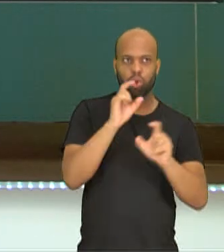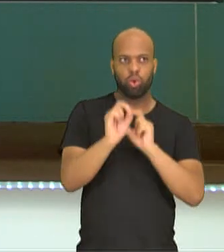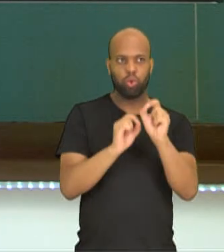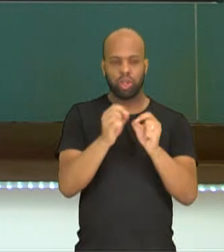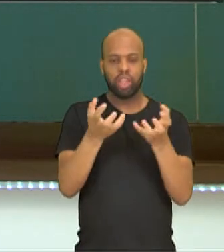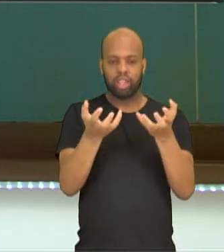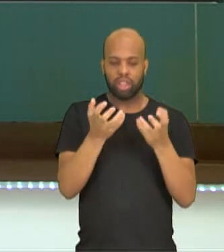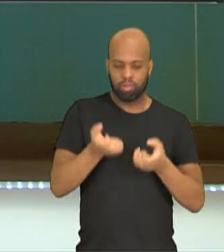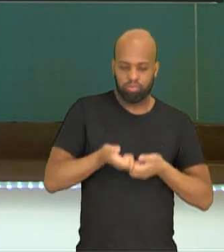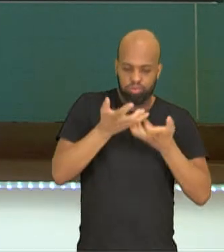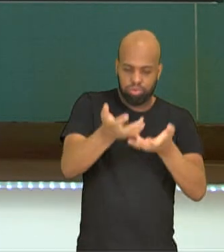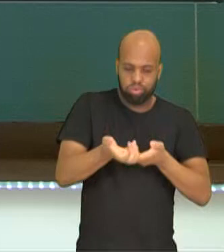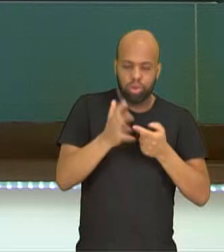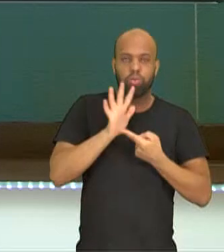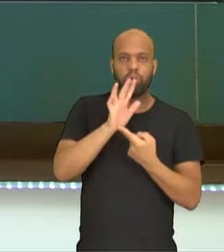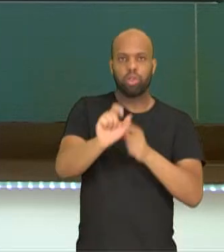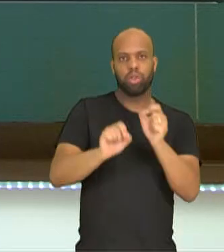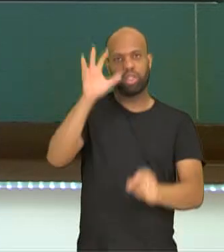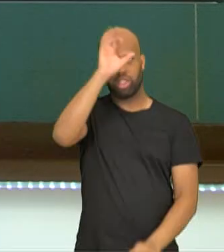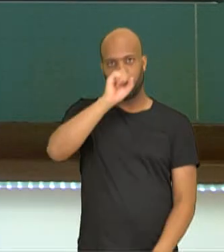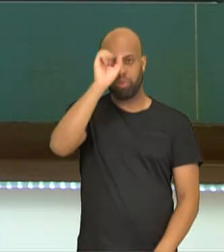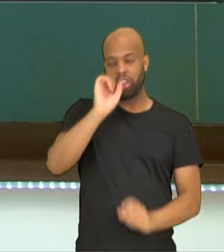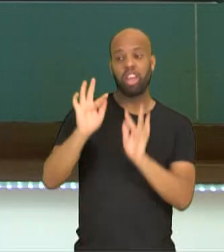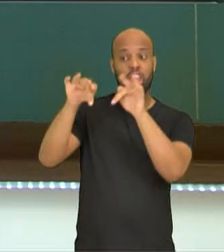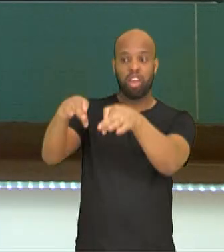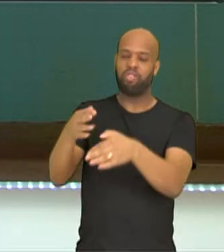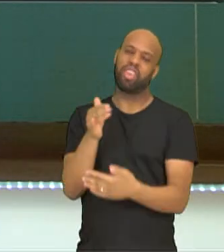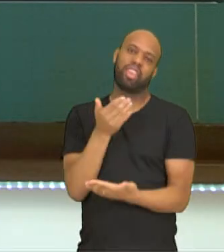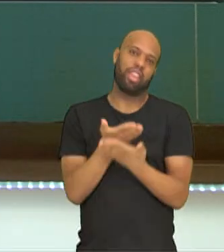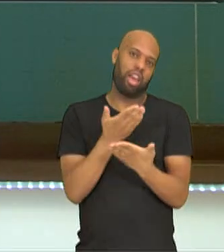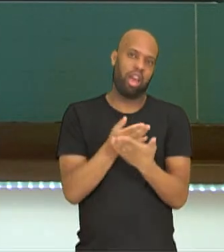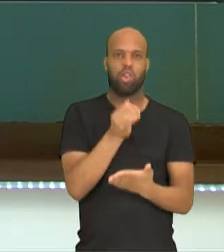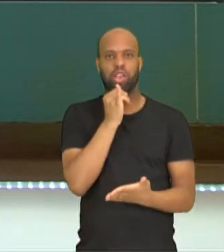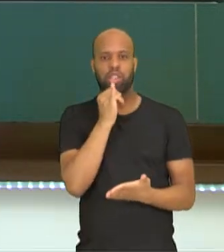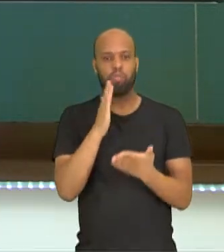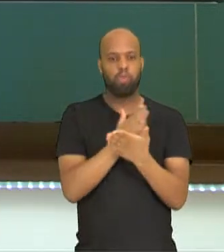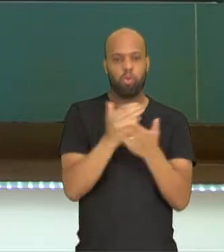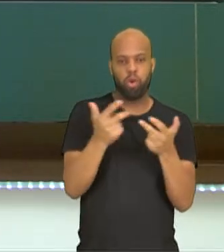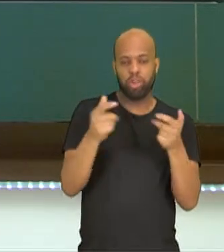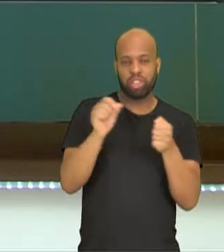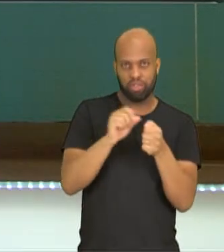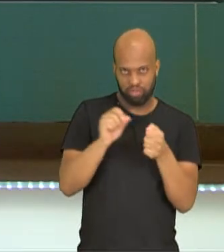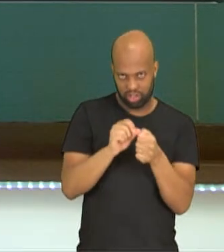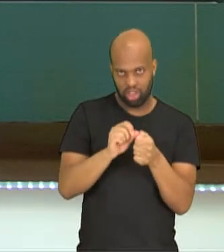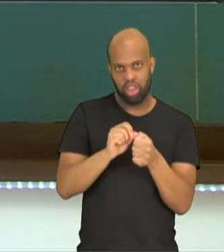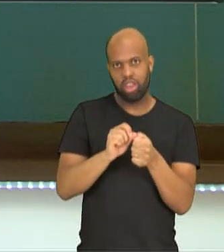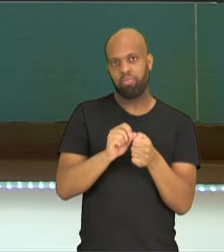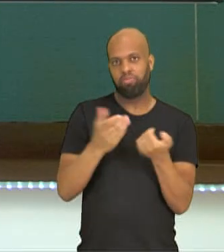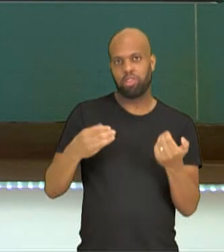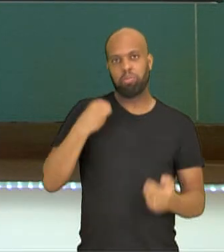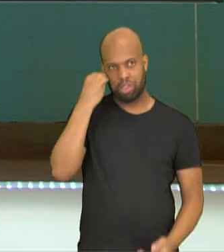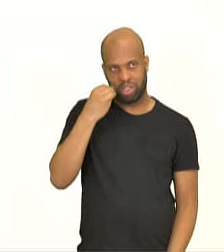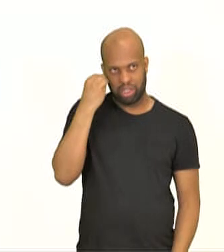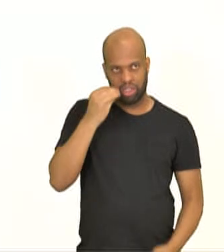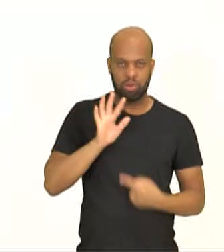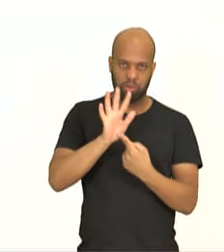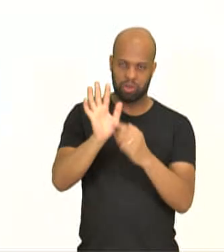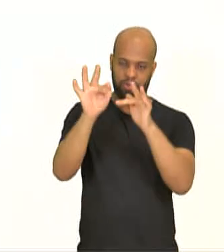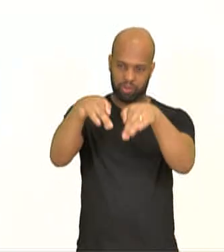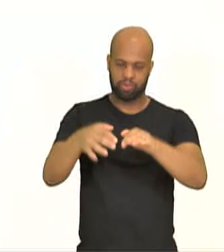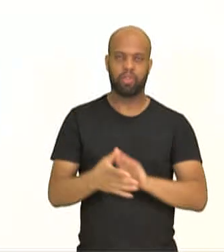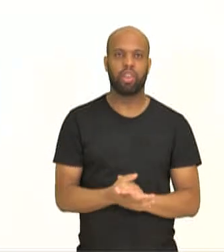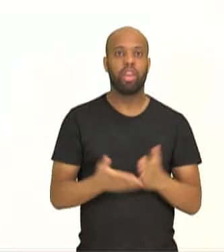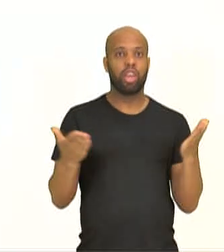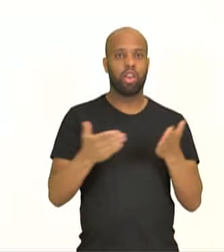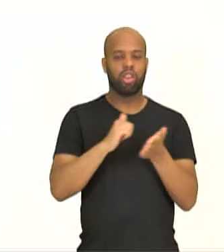transmitir e mostrar o que eles aprenderam ao final de uma aula, ao final de uma dinâmica ou de uma vivência. Vamos para a